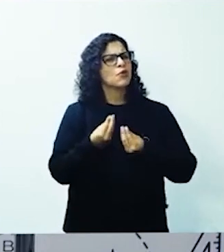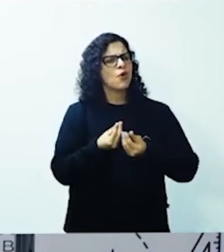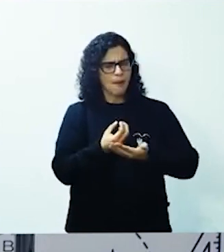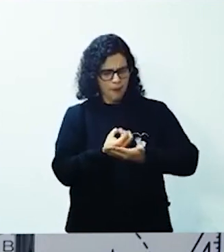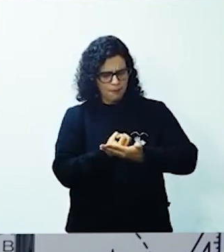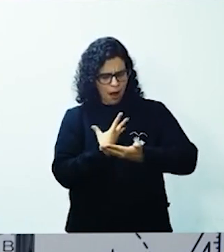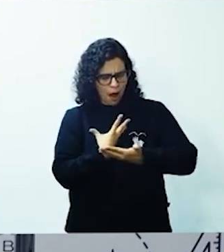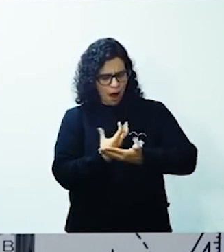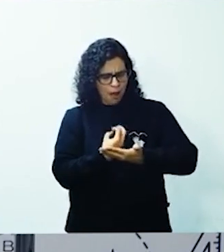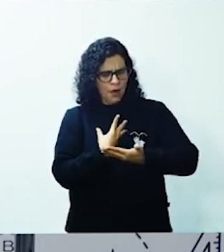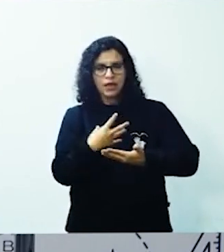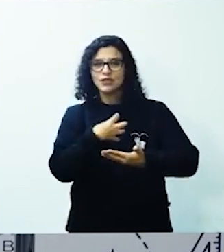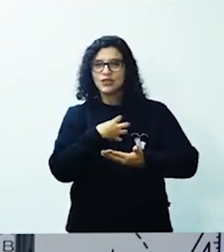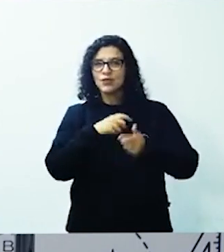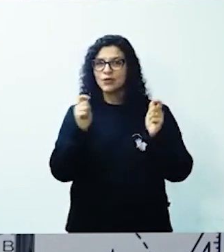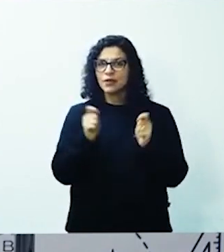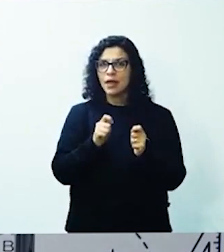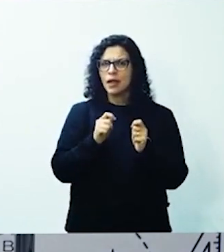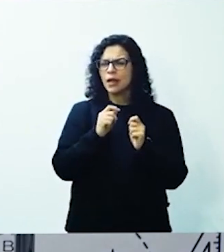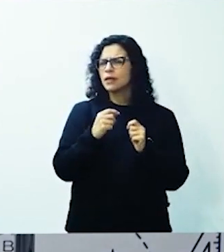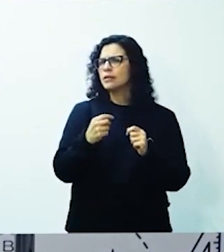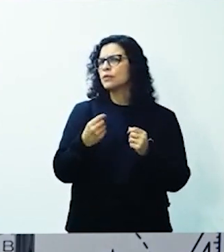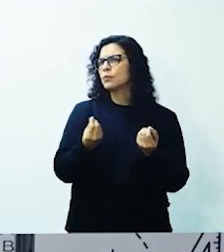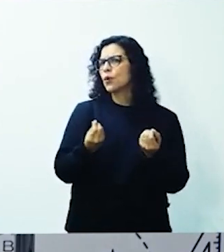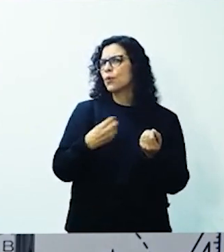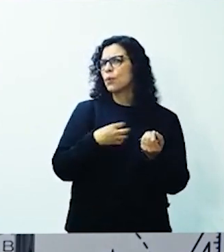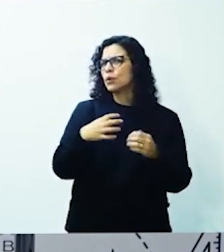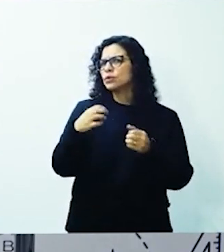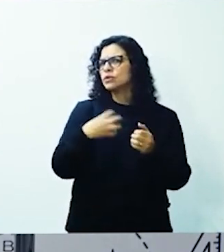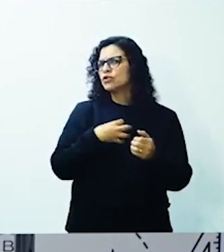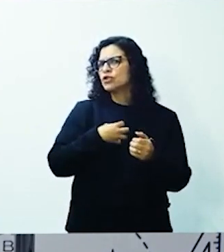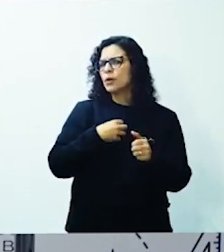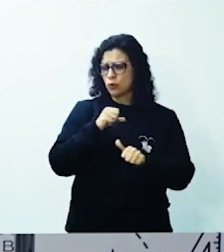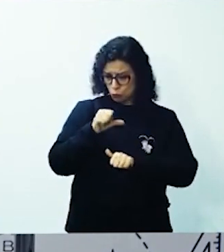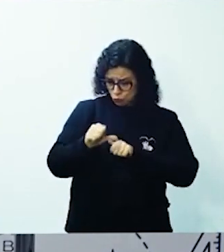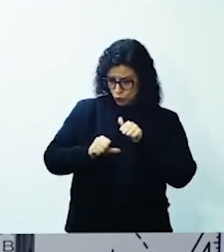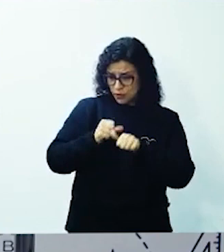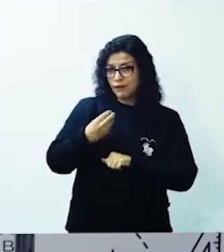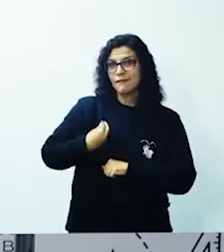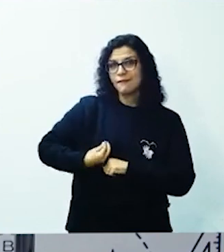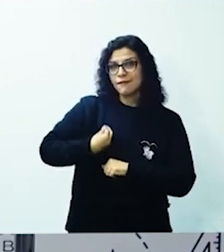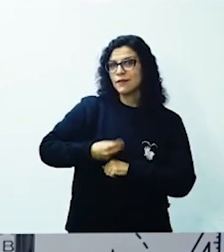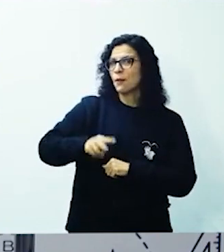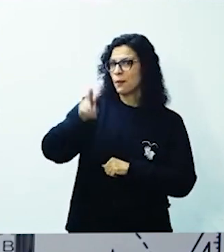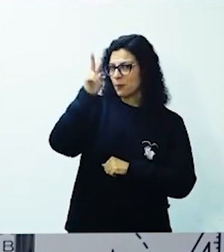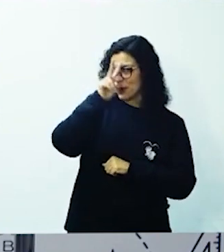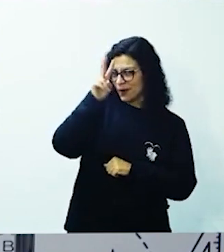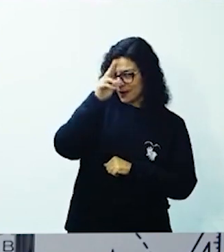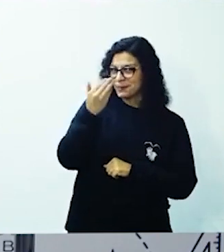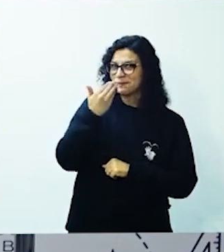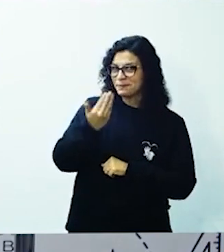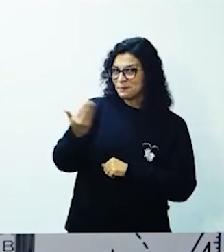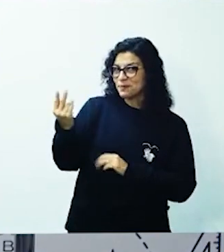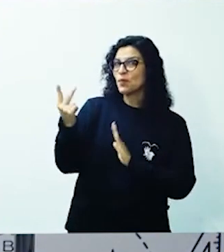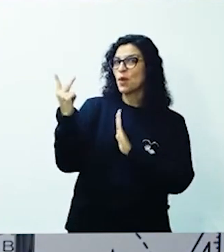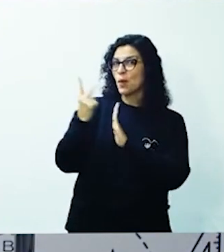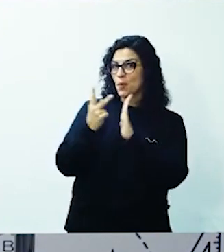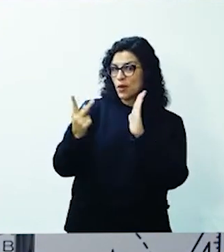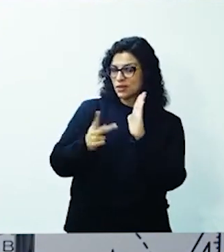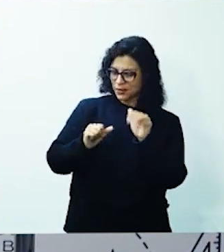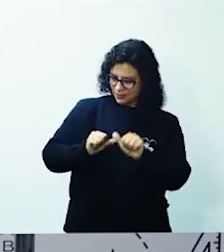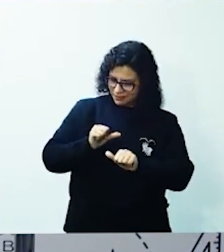poema está te passando. Será que está te passando um sentimento de transformação? Porque lembram? Olha só, poesia